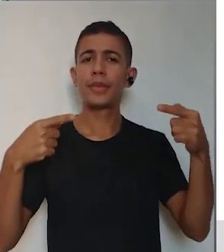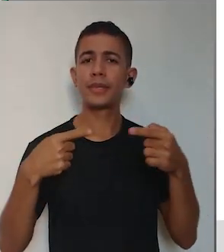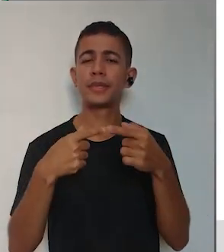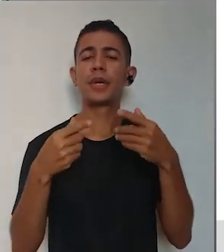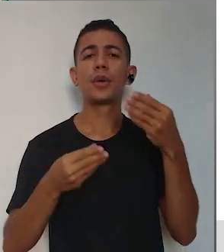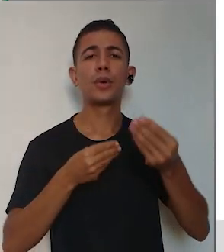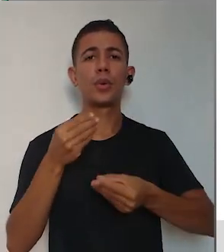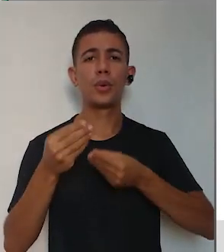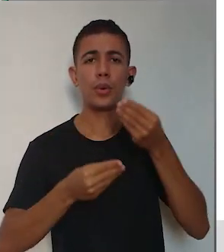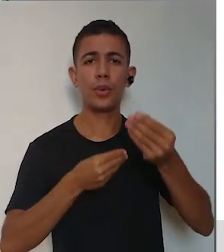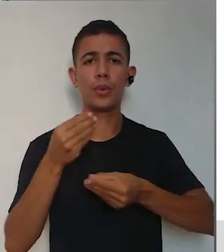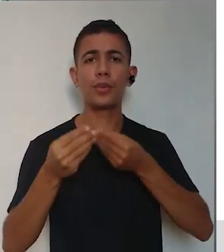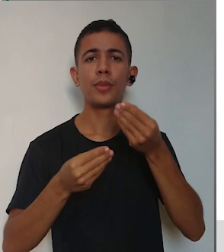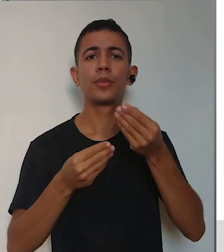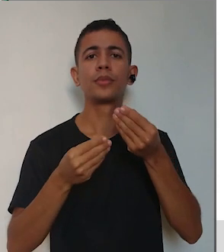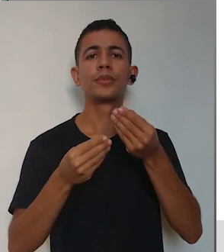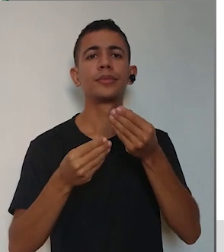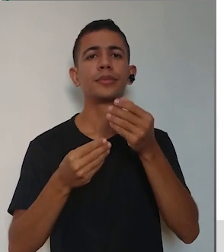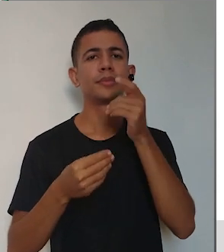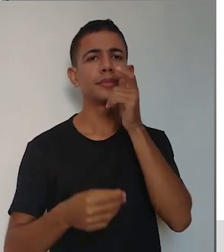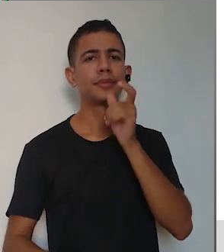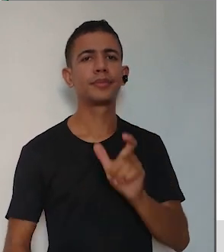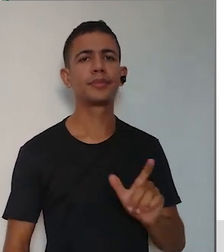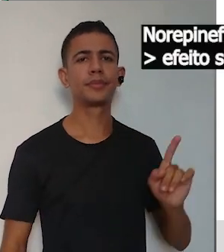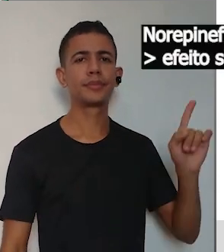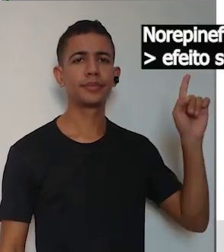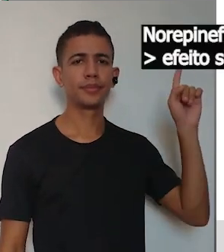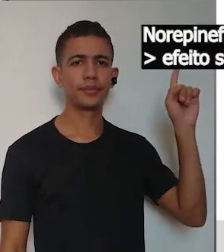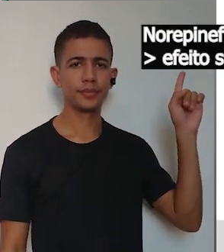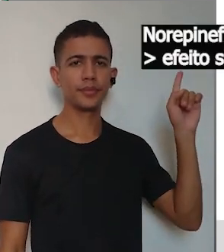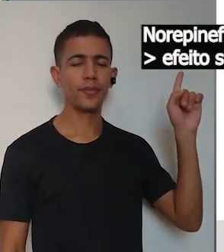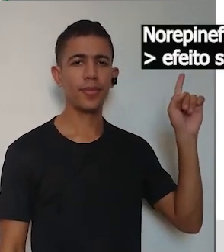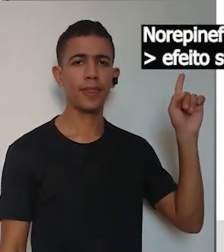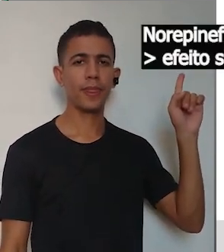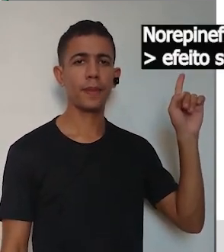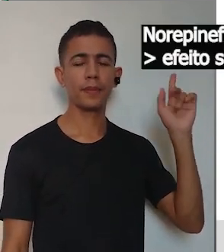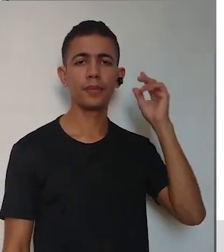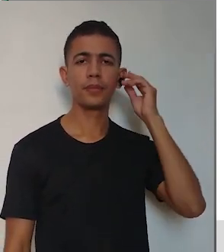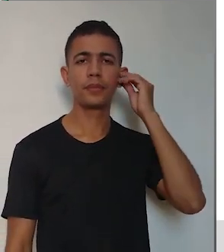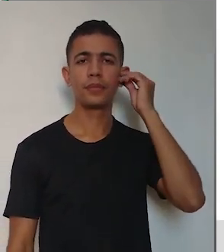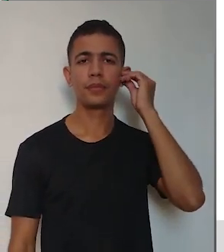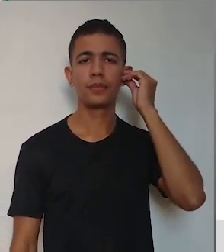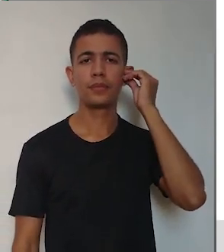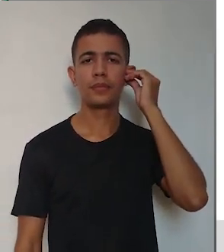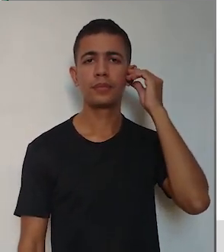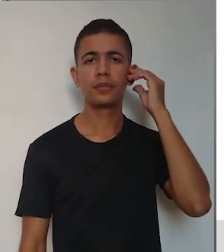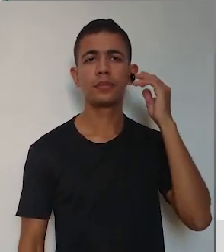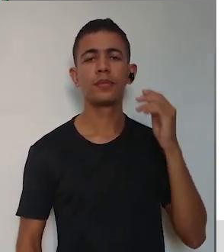O efeito simpático será mediado pela norepinefrina,